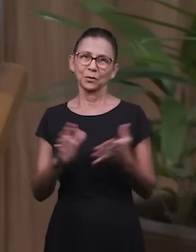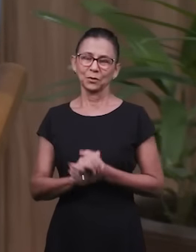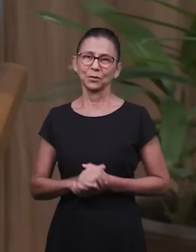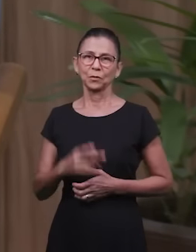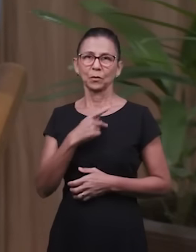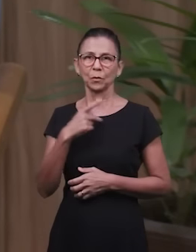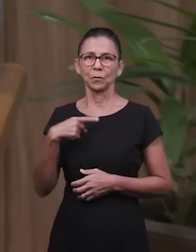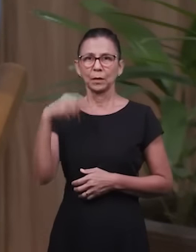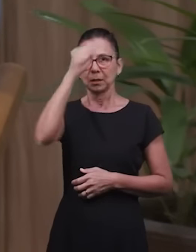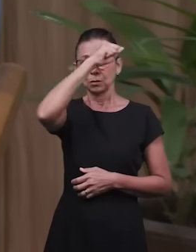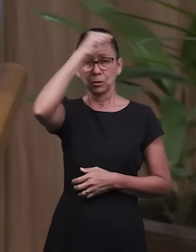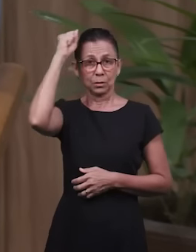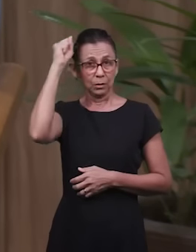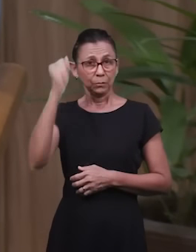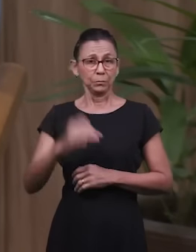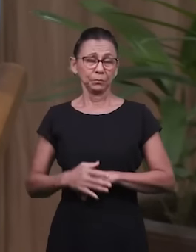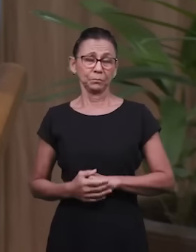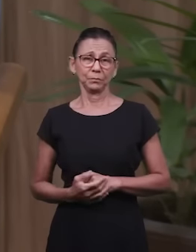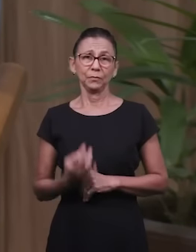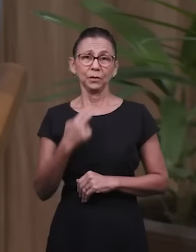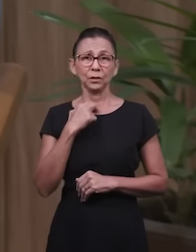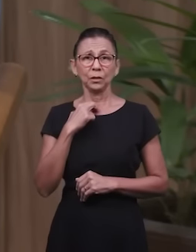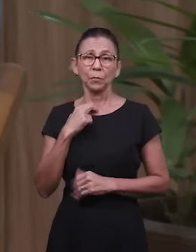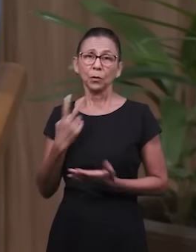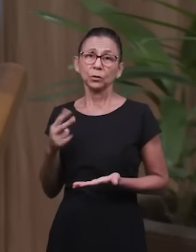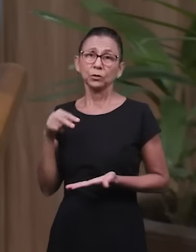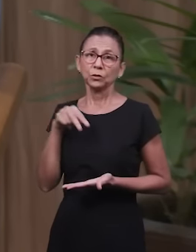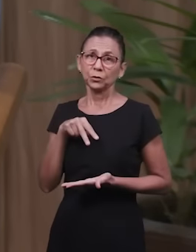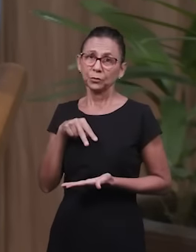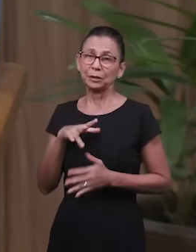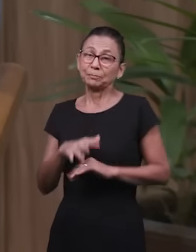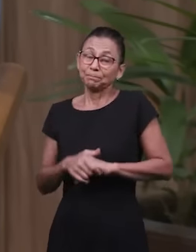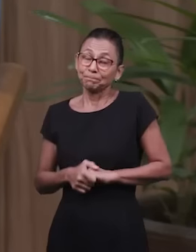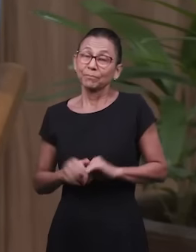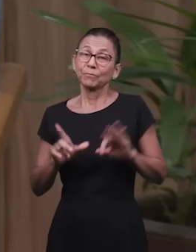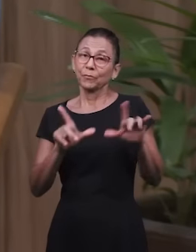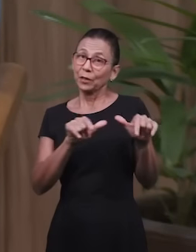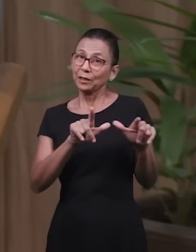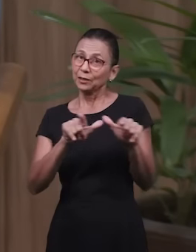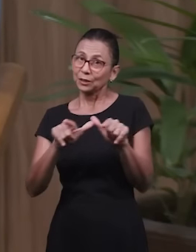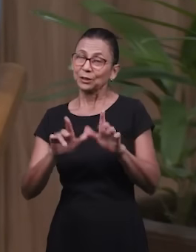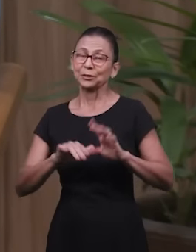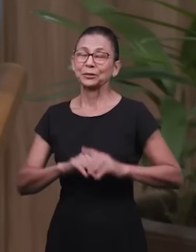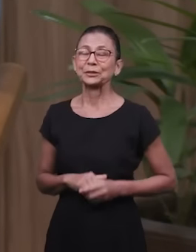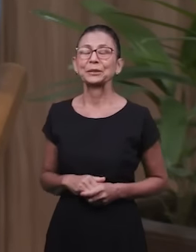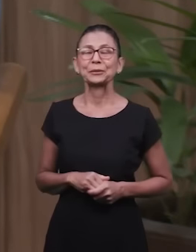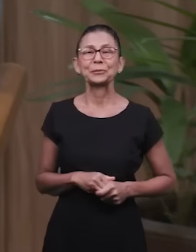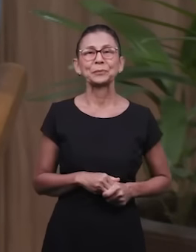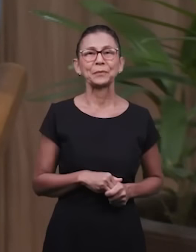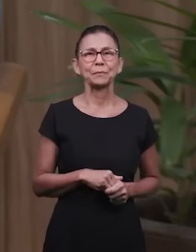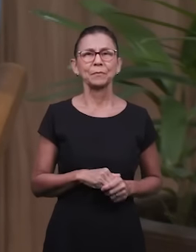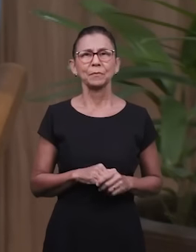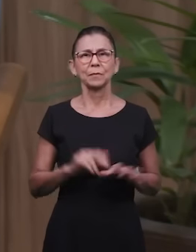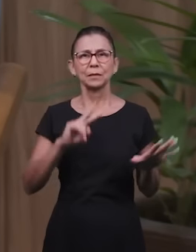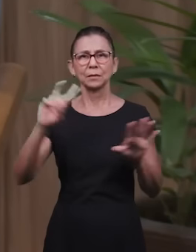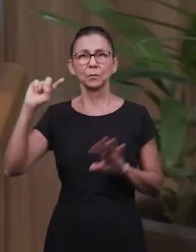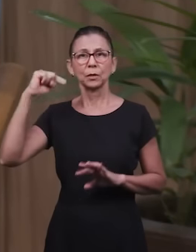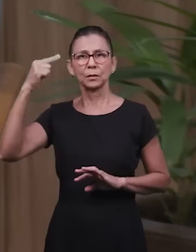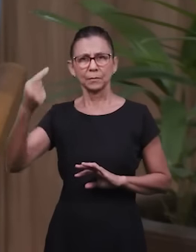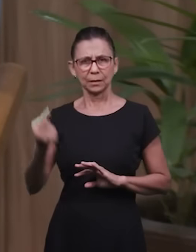não pôde vir, o pastor Sérgio está numa viagem, né? Estamos na expectativa que na semana que vem estejamos juntos, né? O pastor Sérgio esteja junto conosco